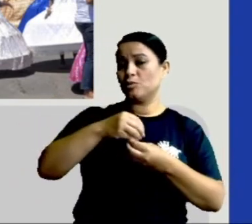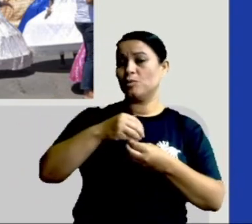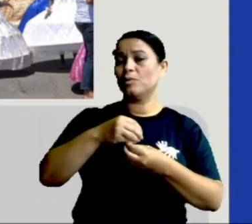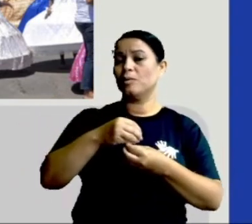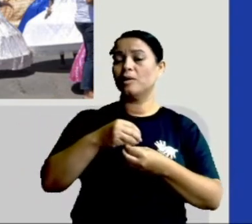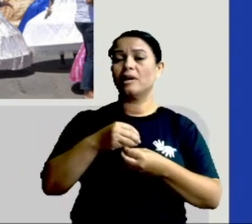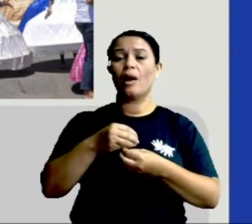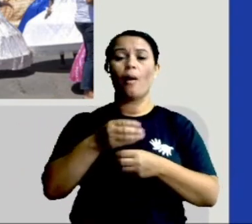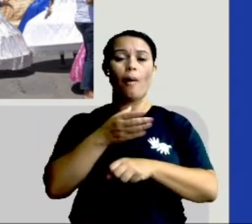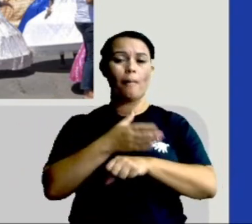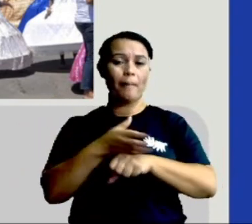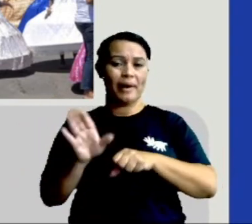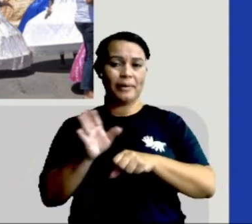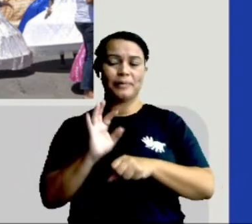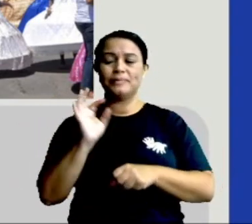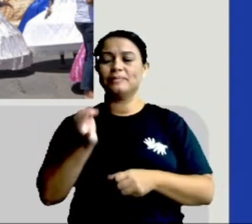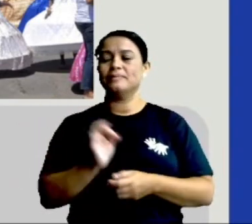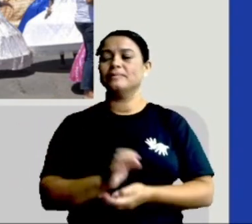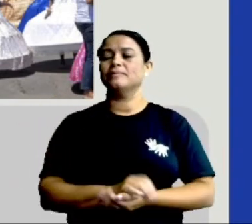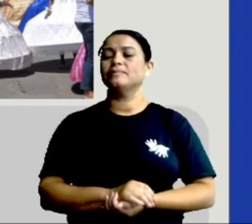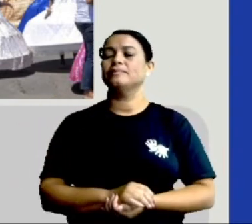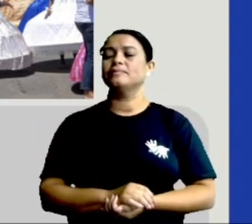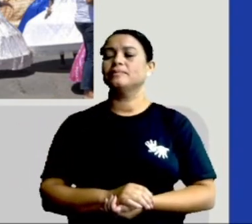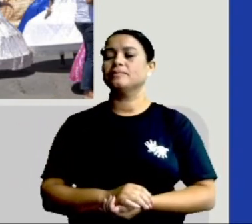o branco, que seria esse banda-forra.